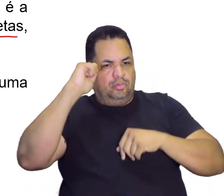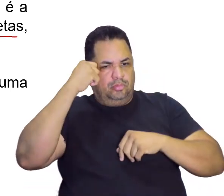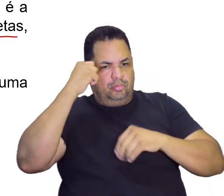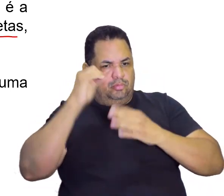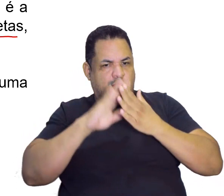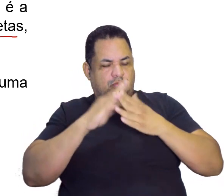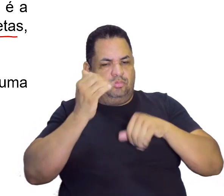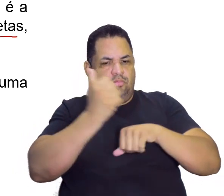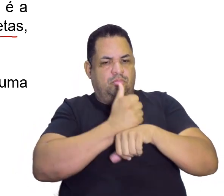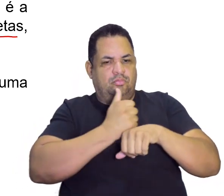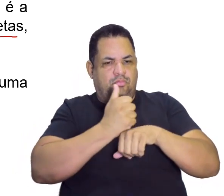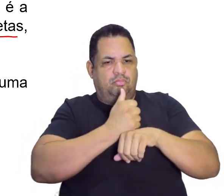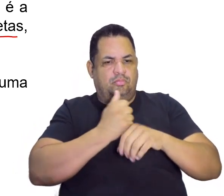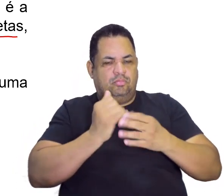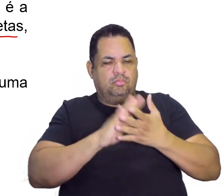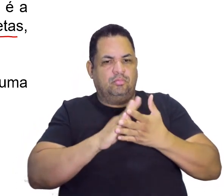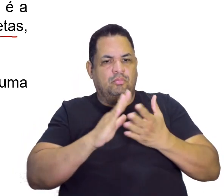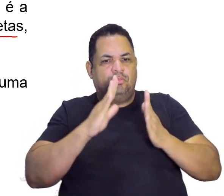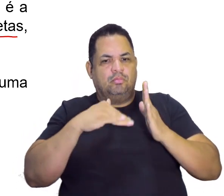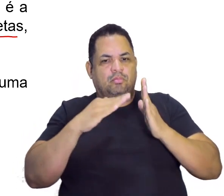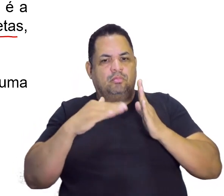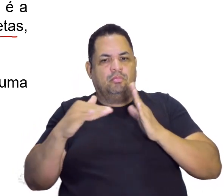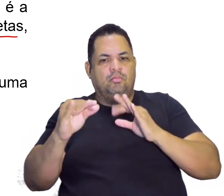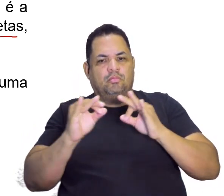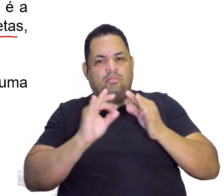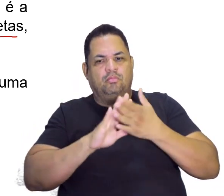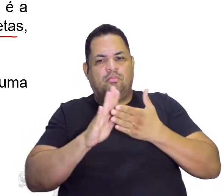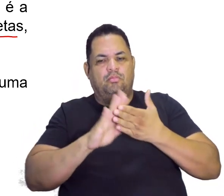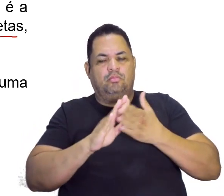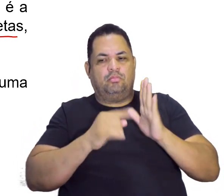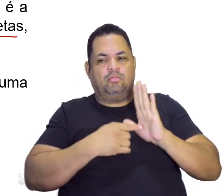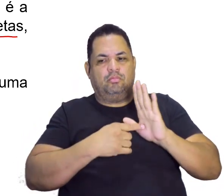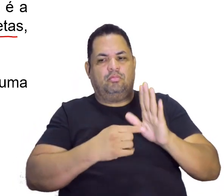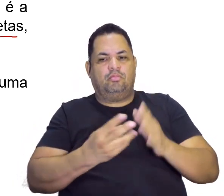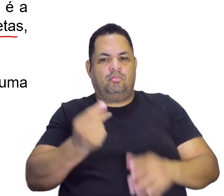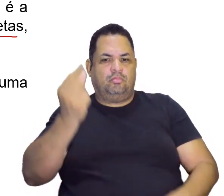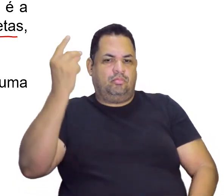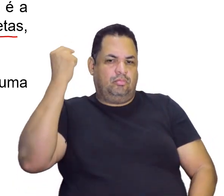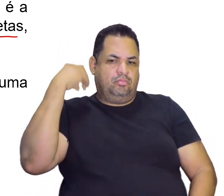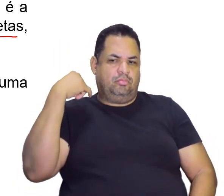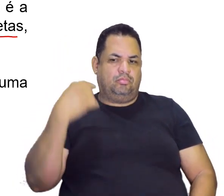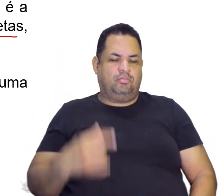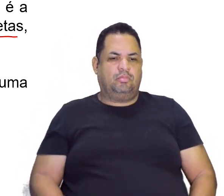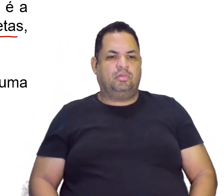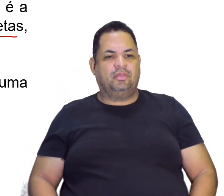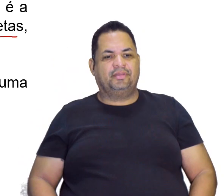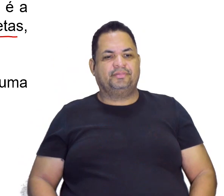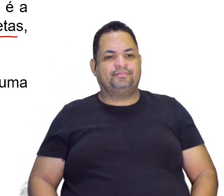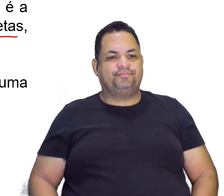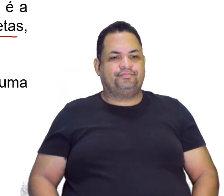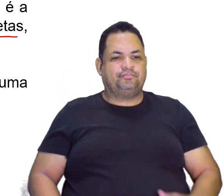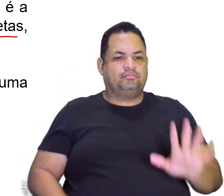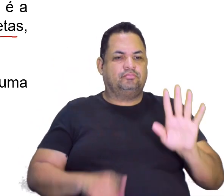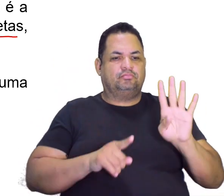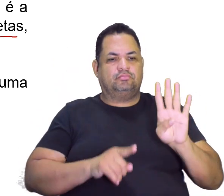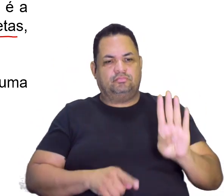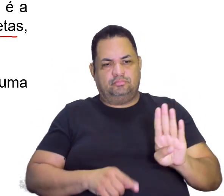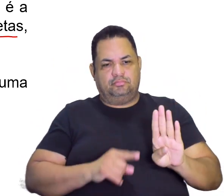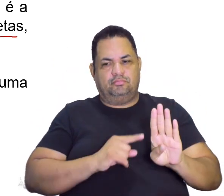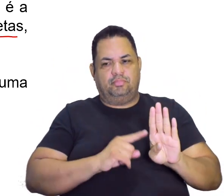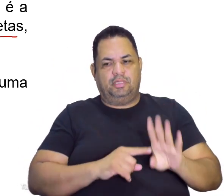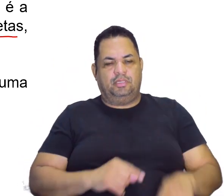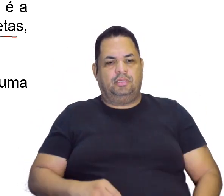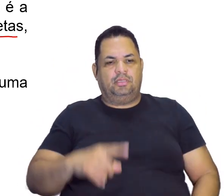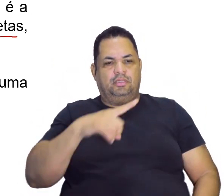pretas, como os pintores costumavam representá-las no passado. Aqui na afirmativa B, nós temos que as